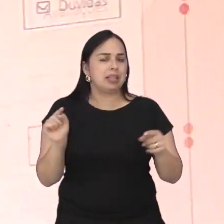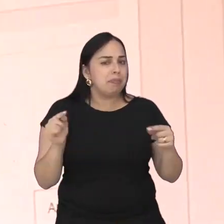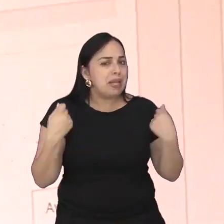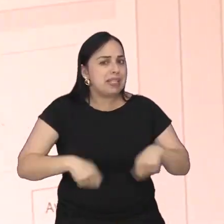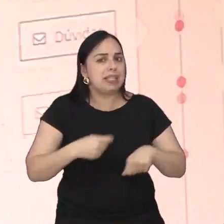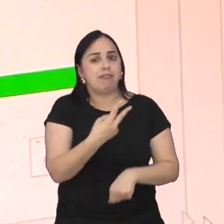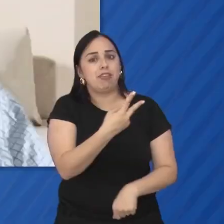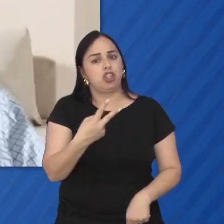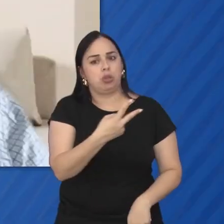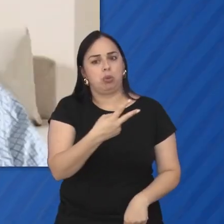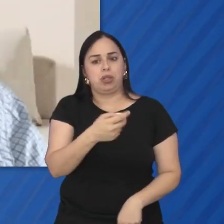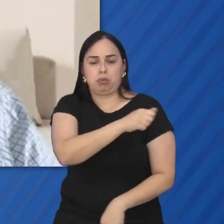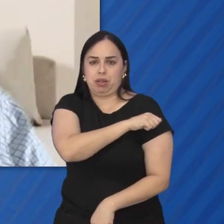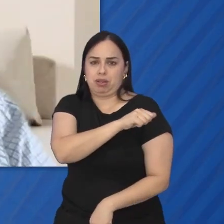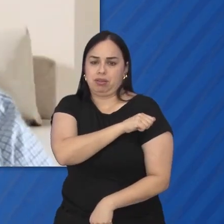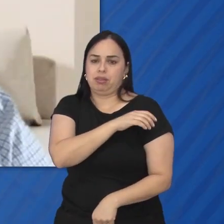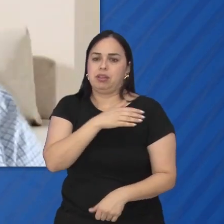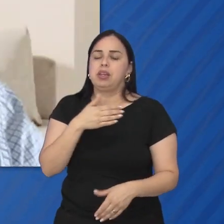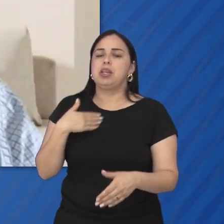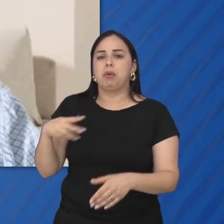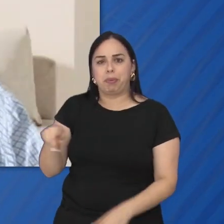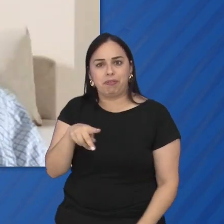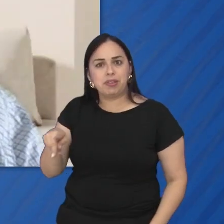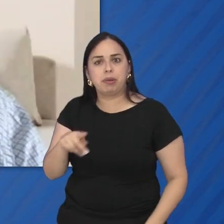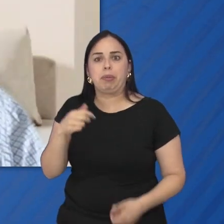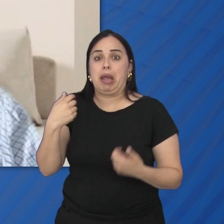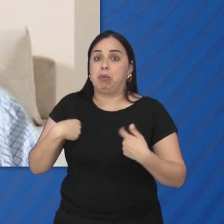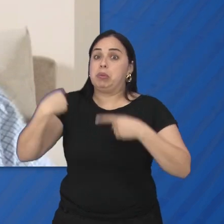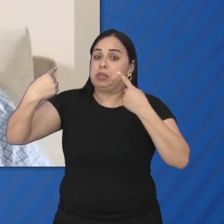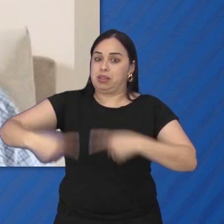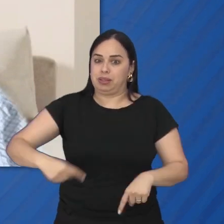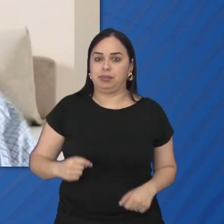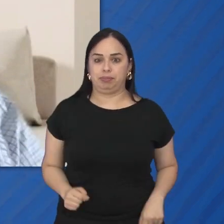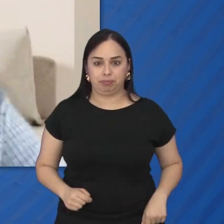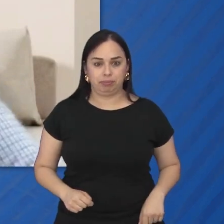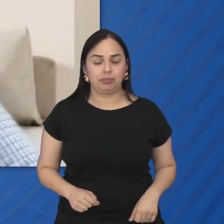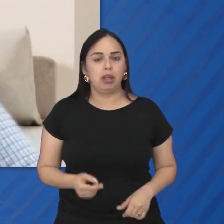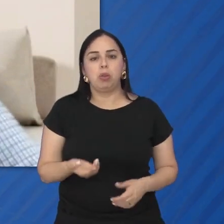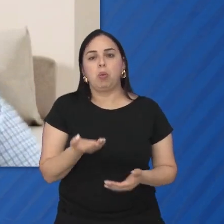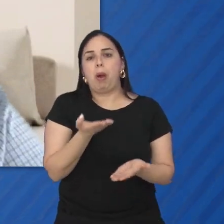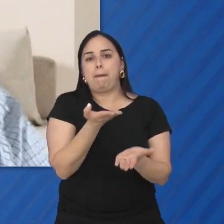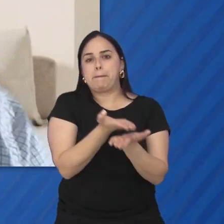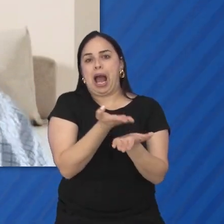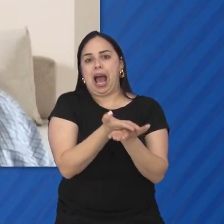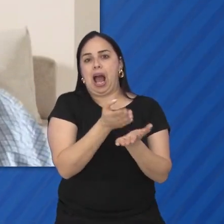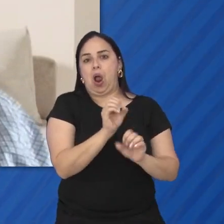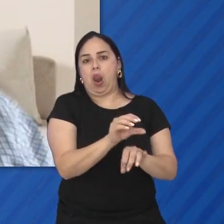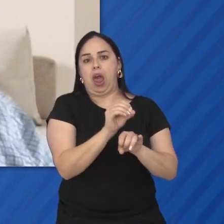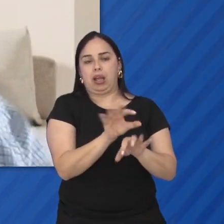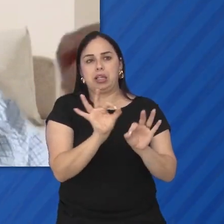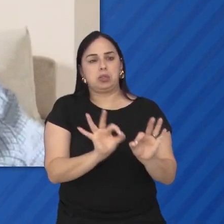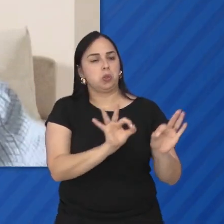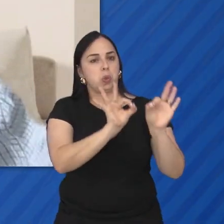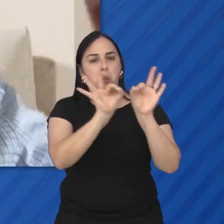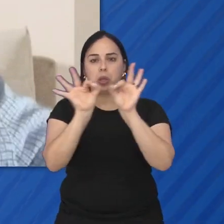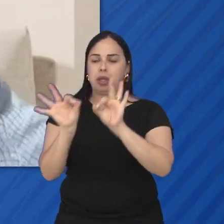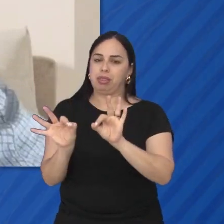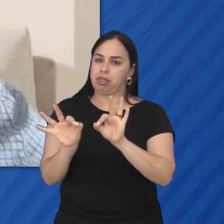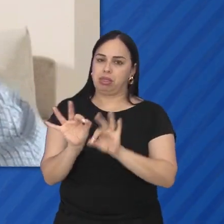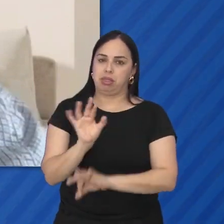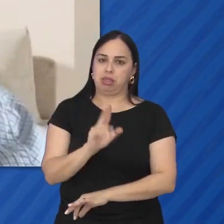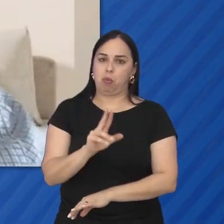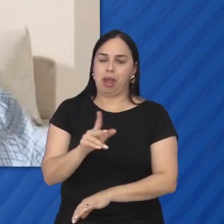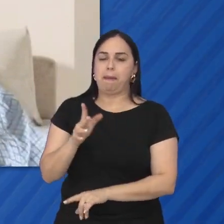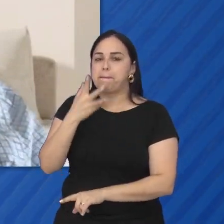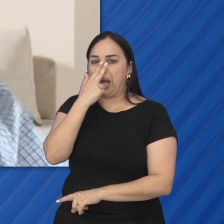seria 22. Um desafio para o acompanhamento de qualquer professor. Não vira uma aula onde você acompanha,